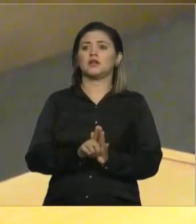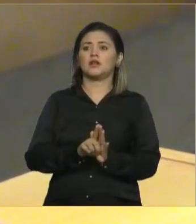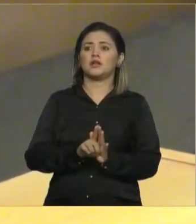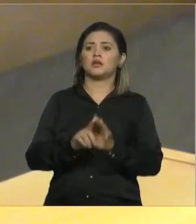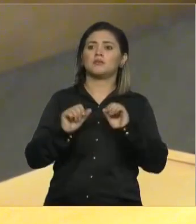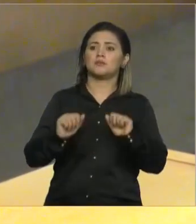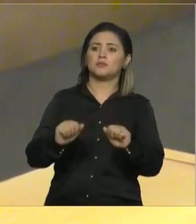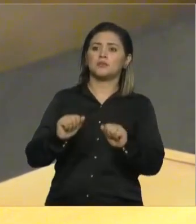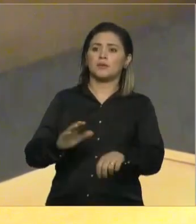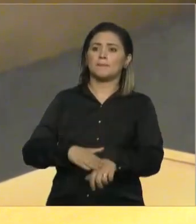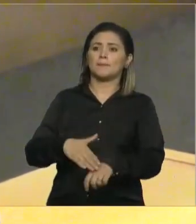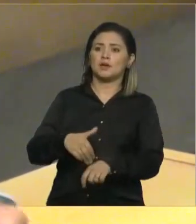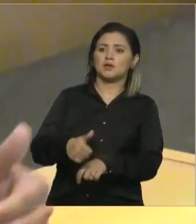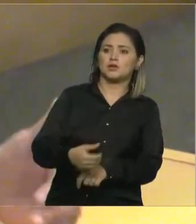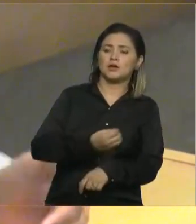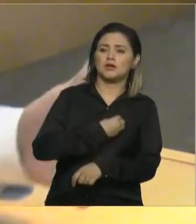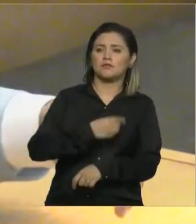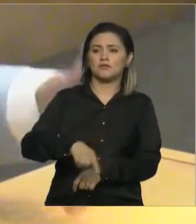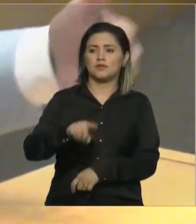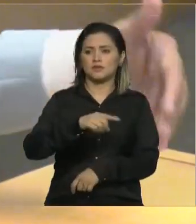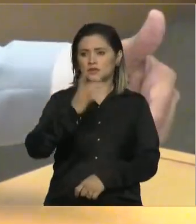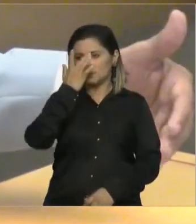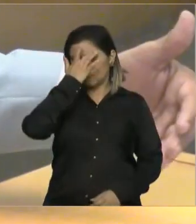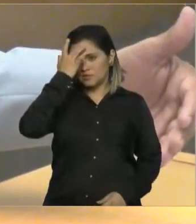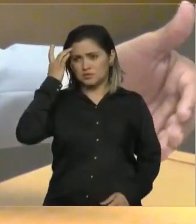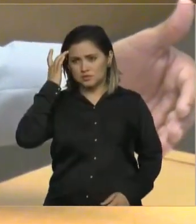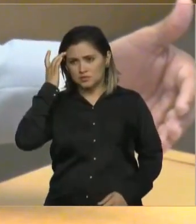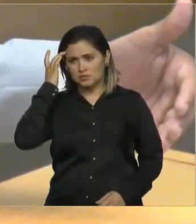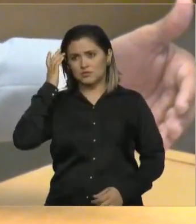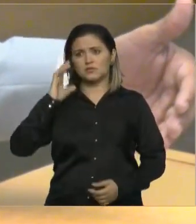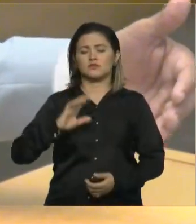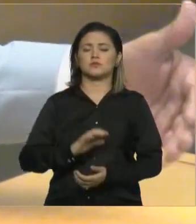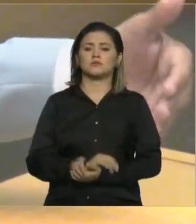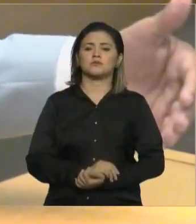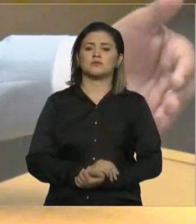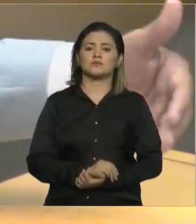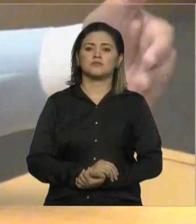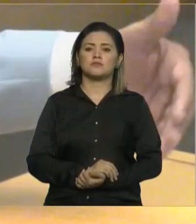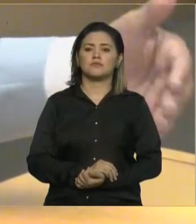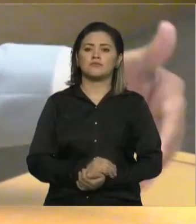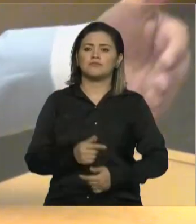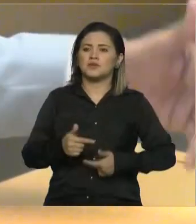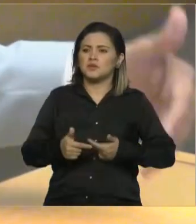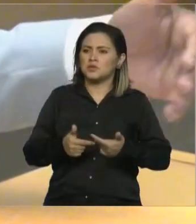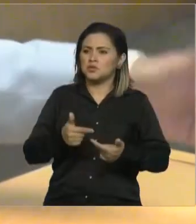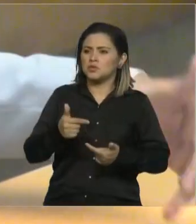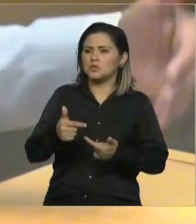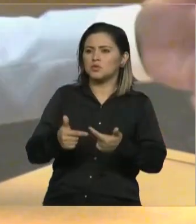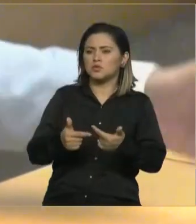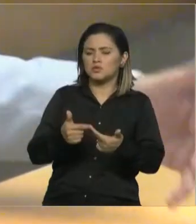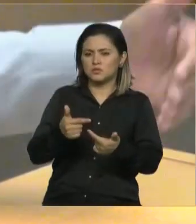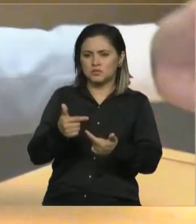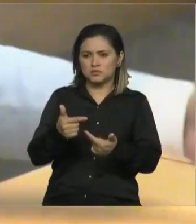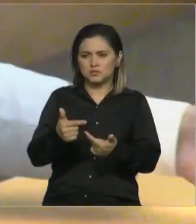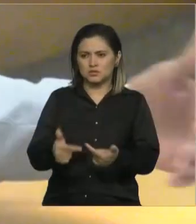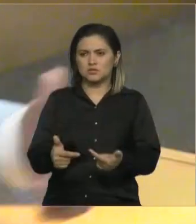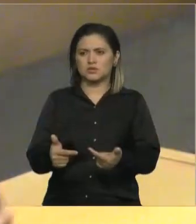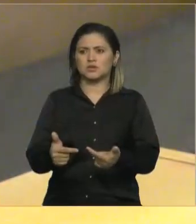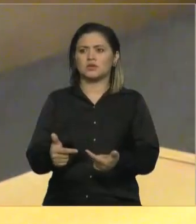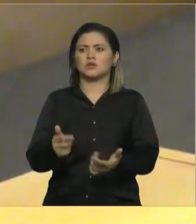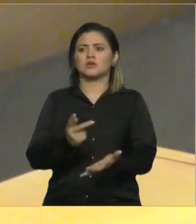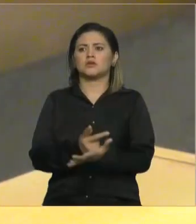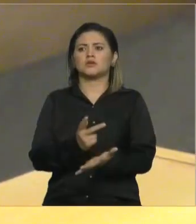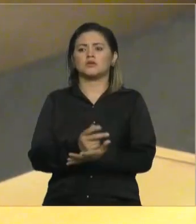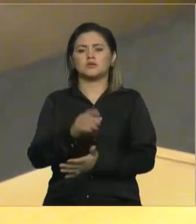esses direitos, a busca que nós temos constantemente na luta contra essas violações desses direitos das pessoas com